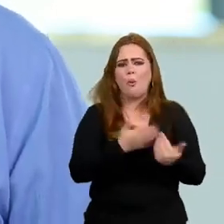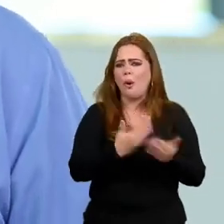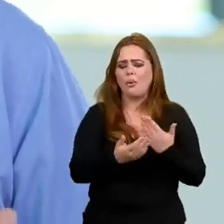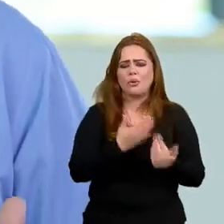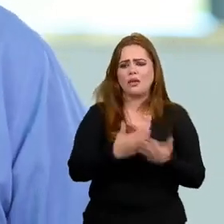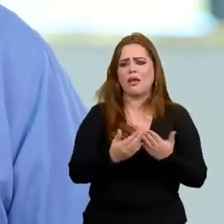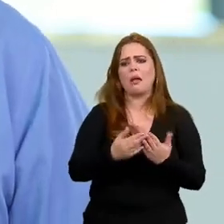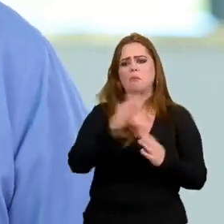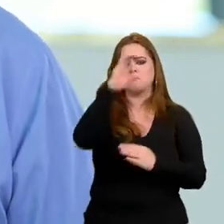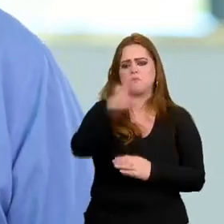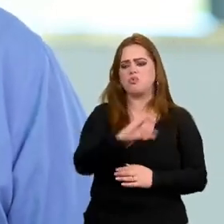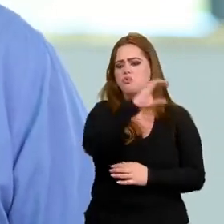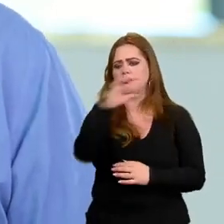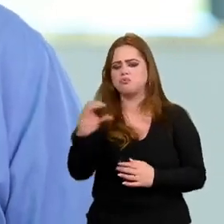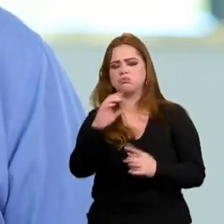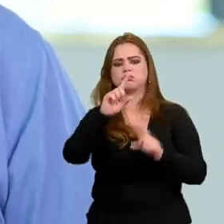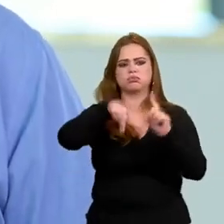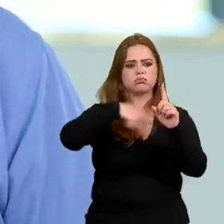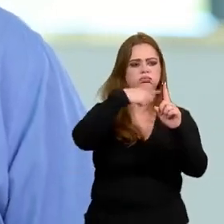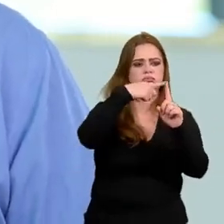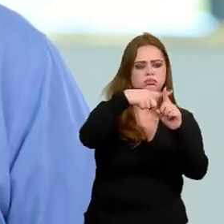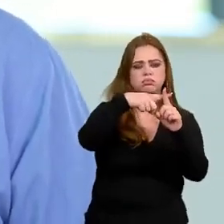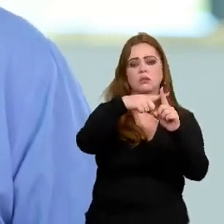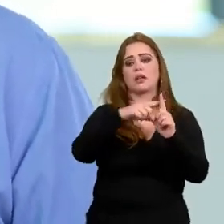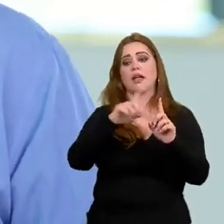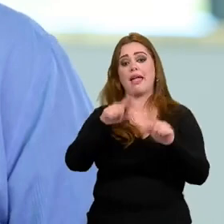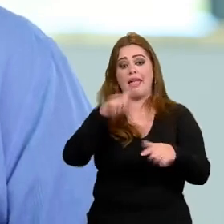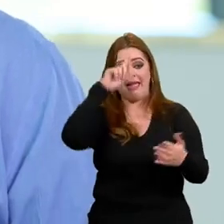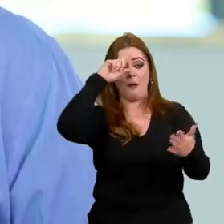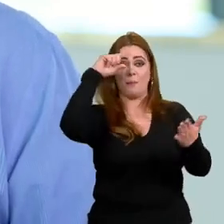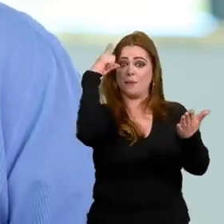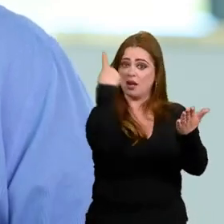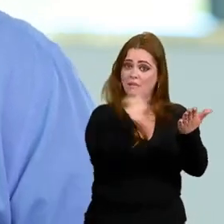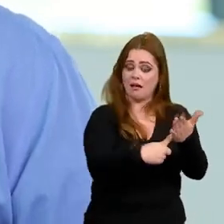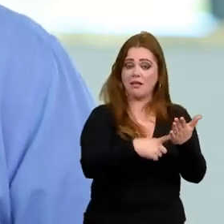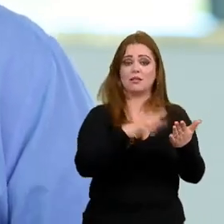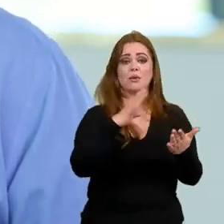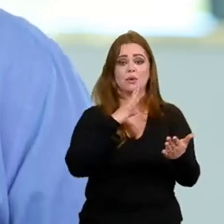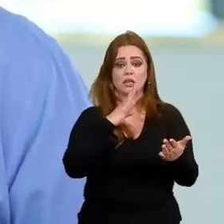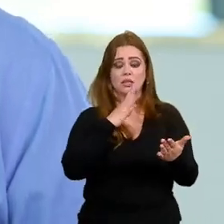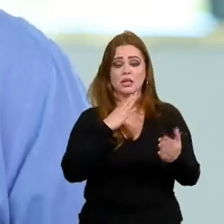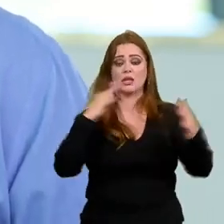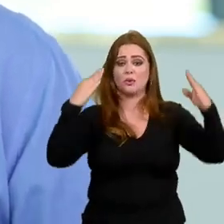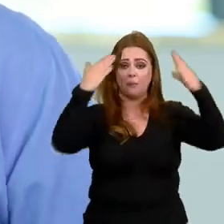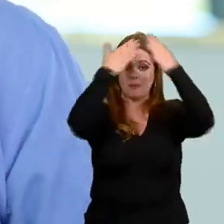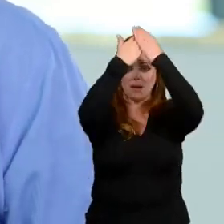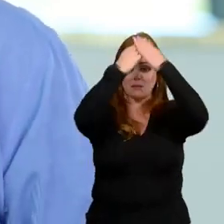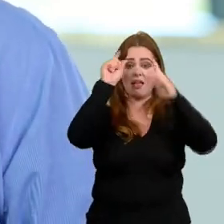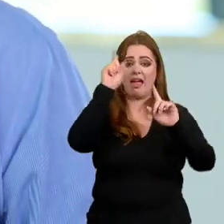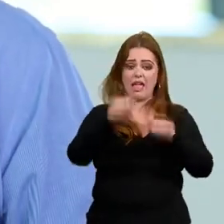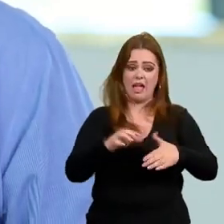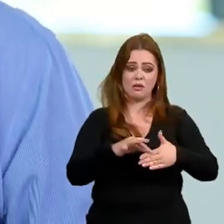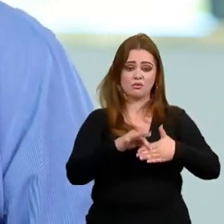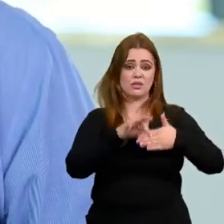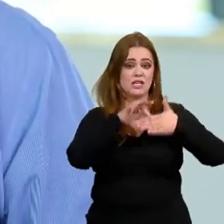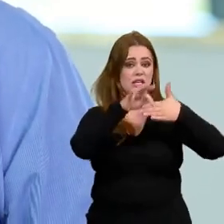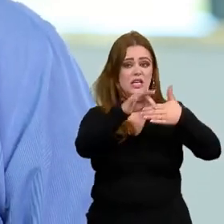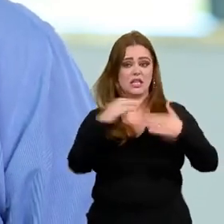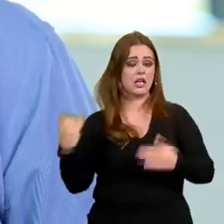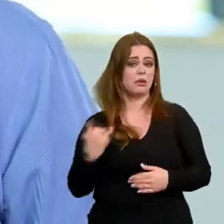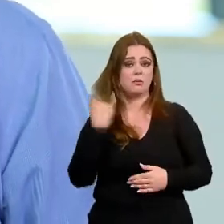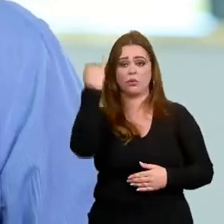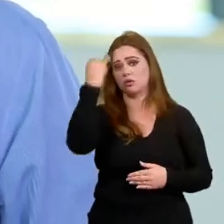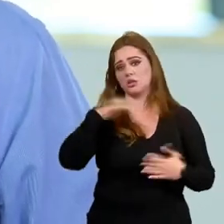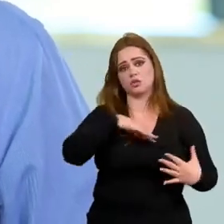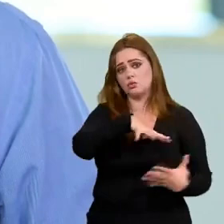dele, é obrigada a reconhecer que o Papa Francisco é o grande líder que nós temos hoje na face da Terra.